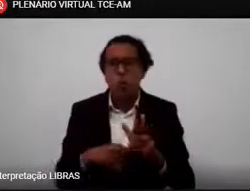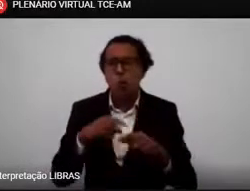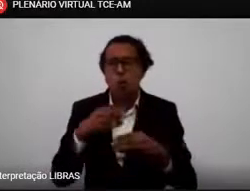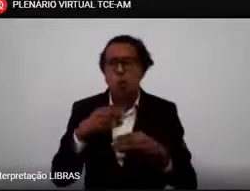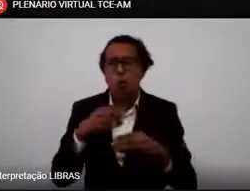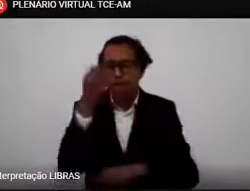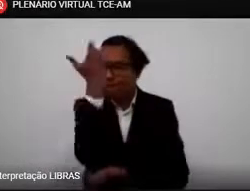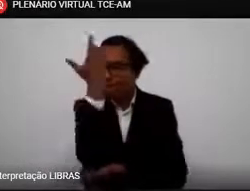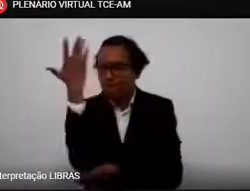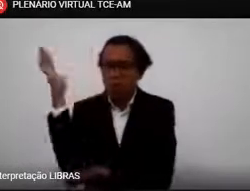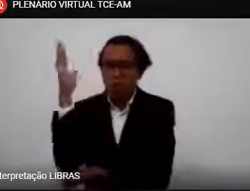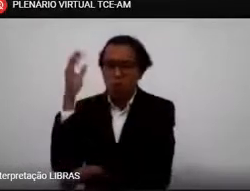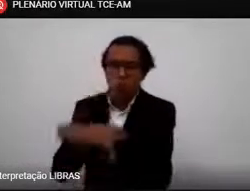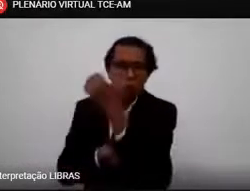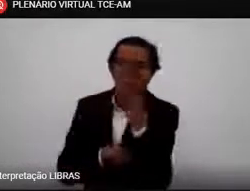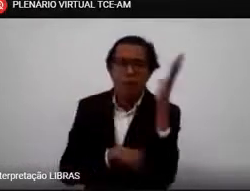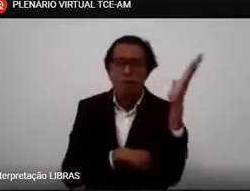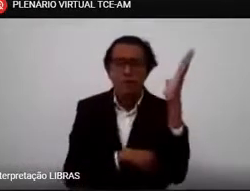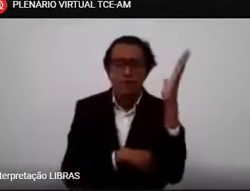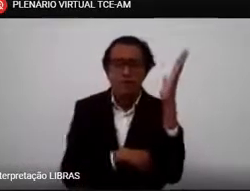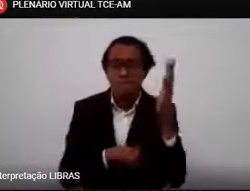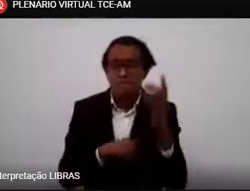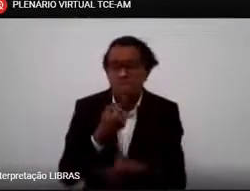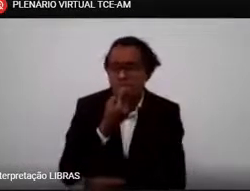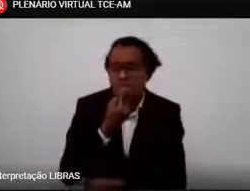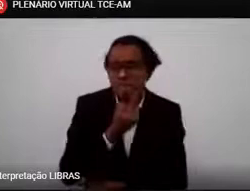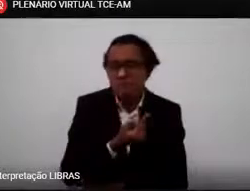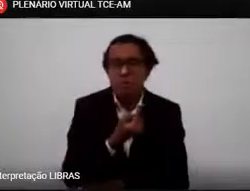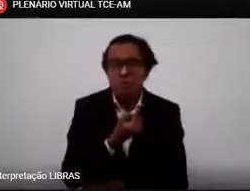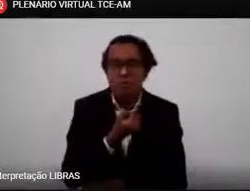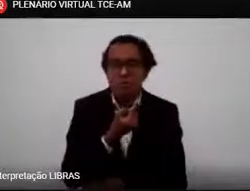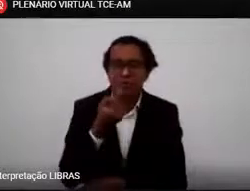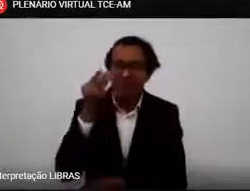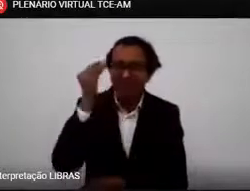de um ponto de não retorno. O próximo,